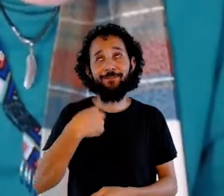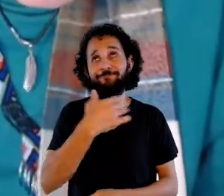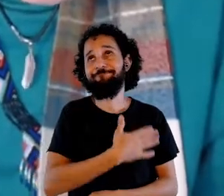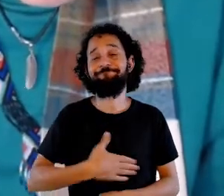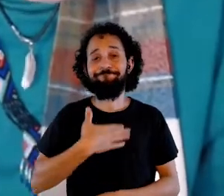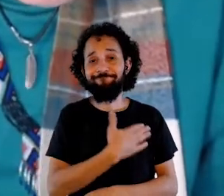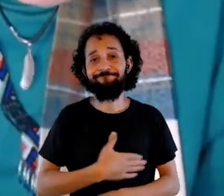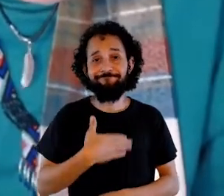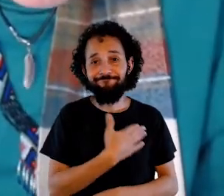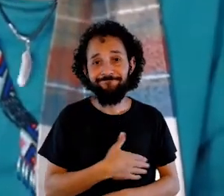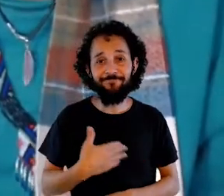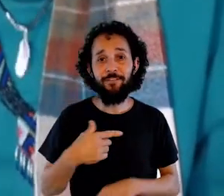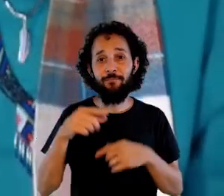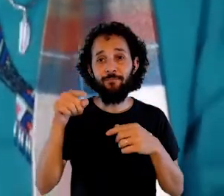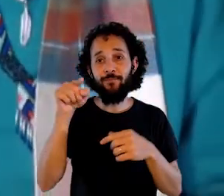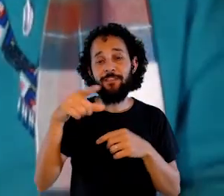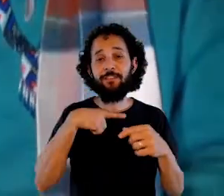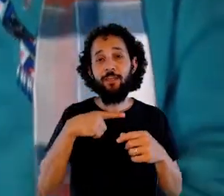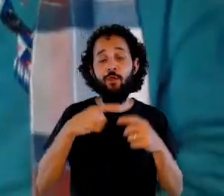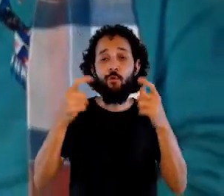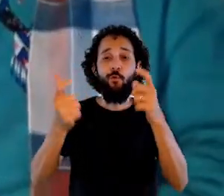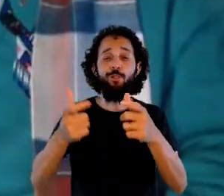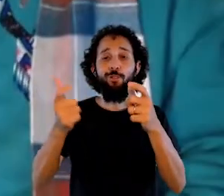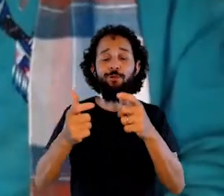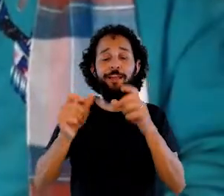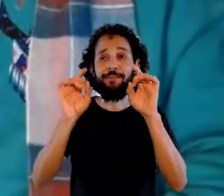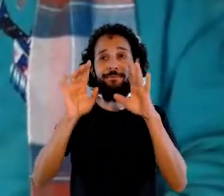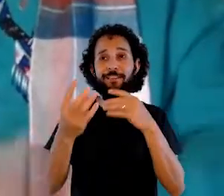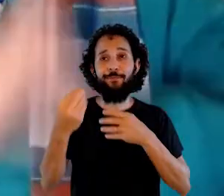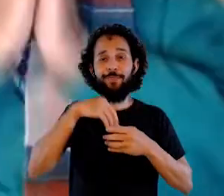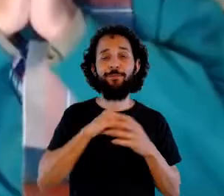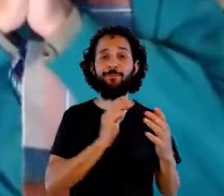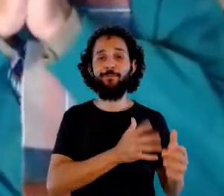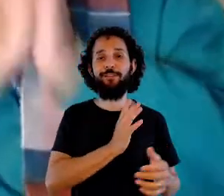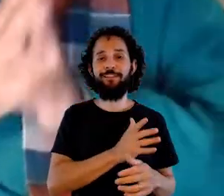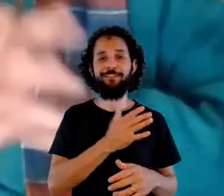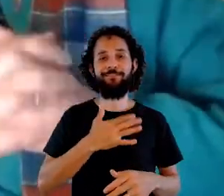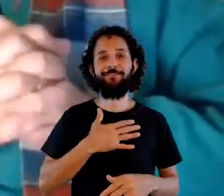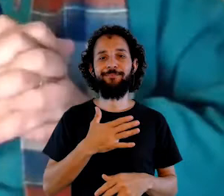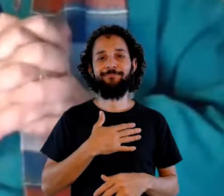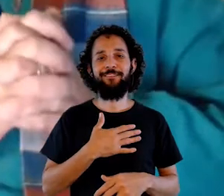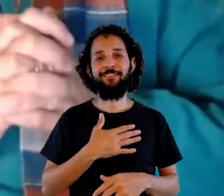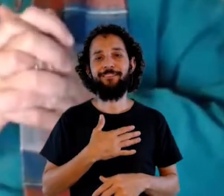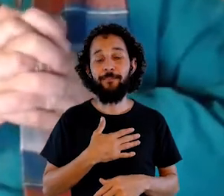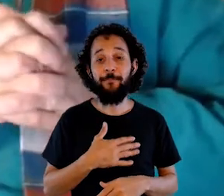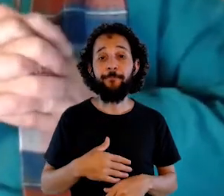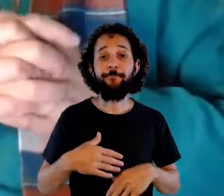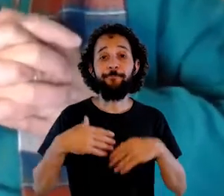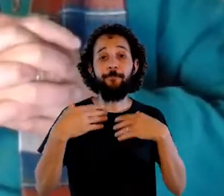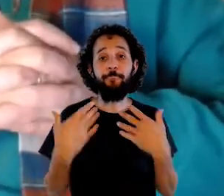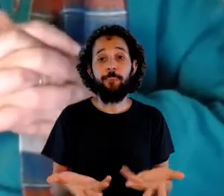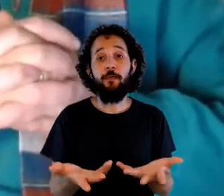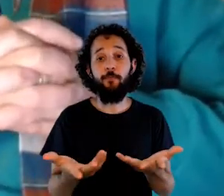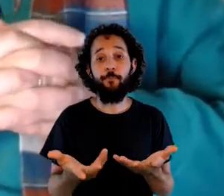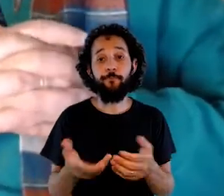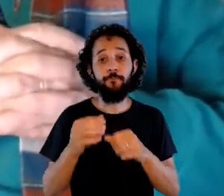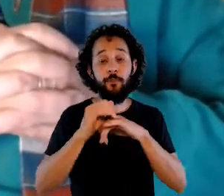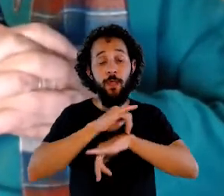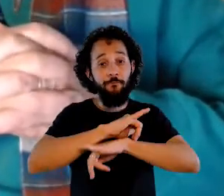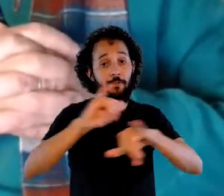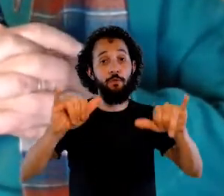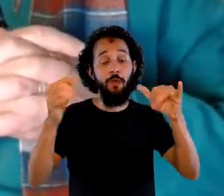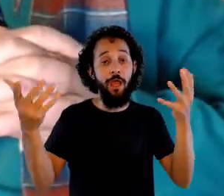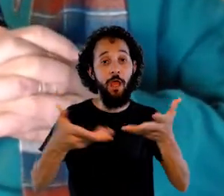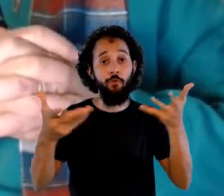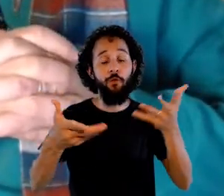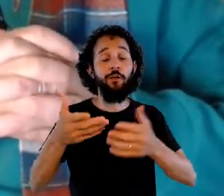especial no meu coração também. Tamo junto. Bom, gente, vou lembrar então que agora às 20h30 a gente